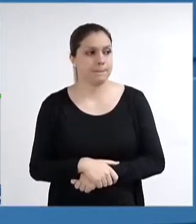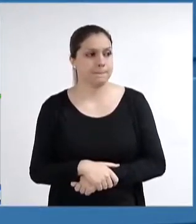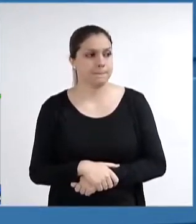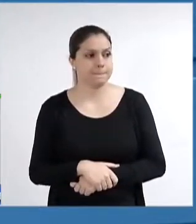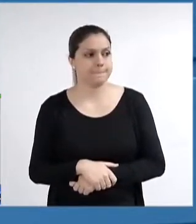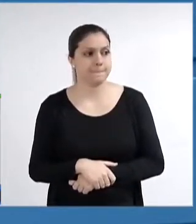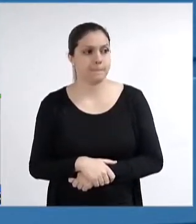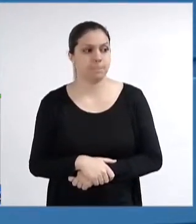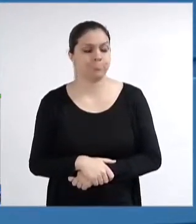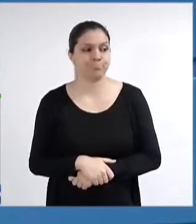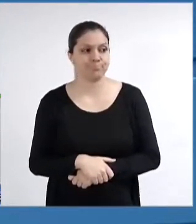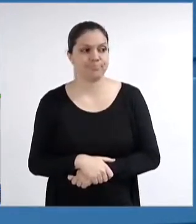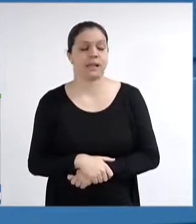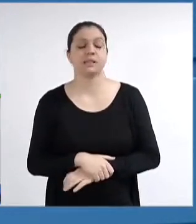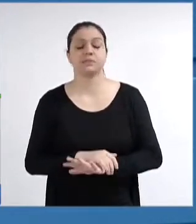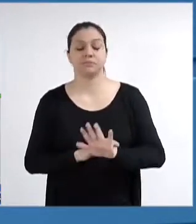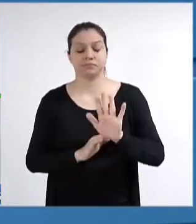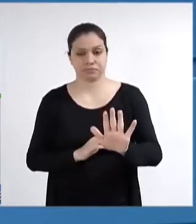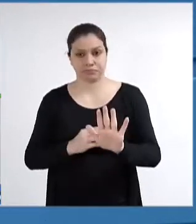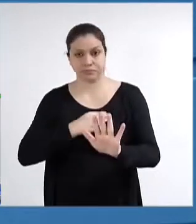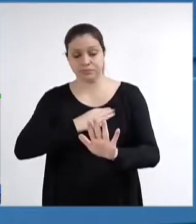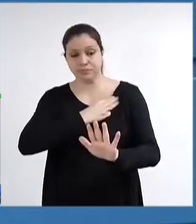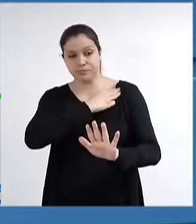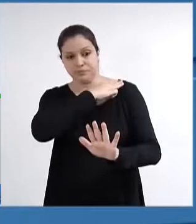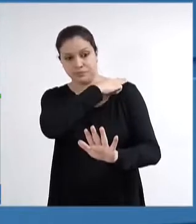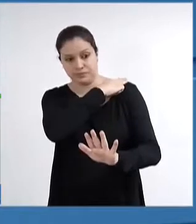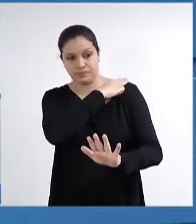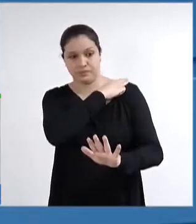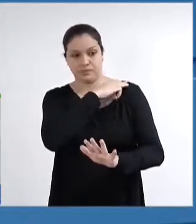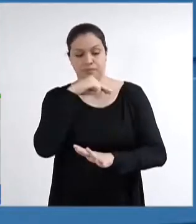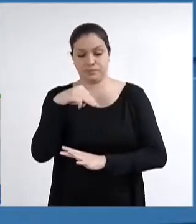bem claro. O ministro Sérgio Moro, quando veio